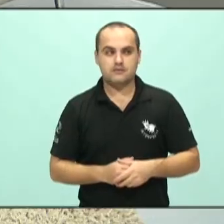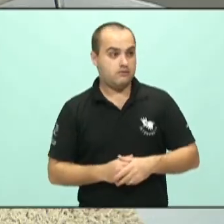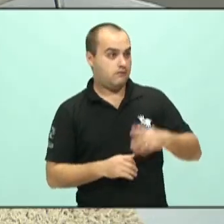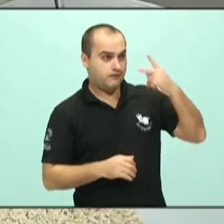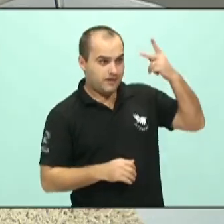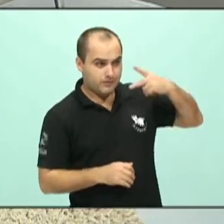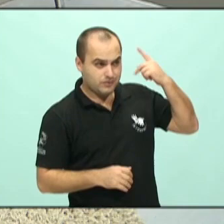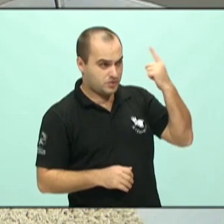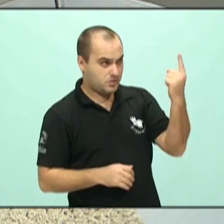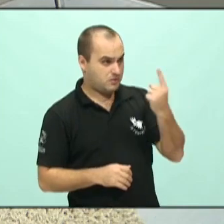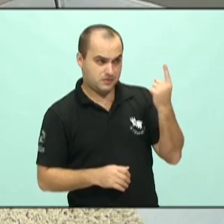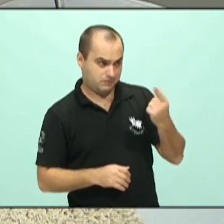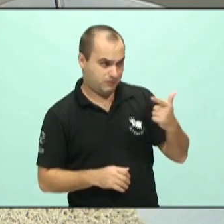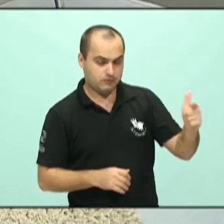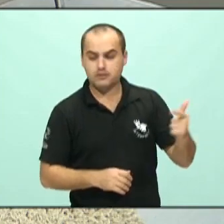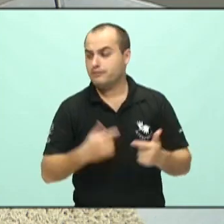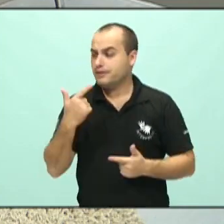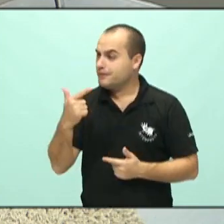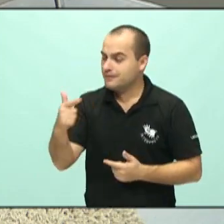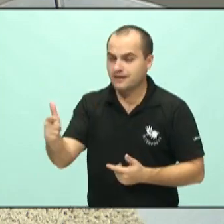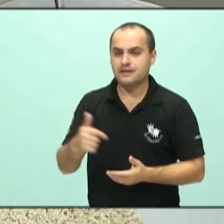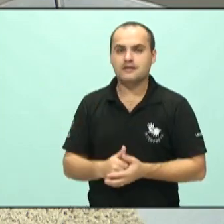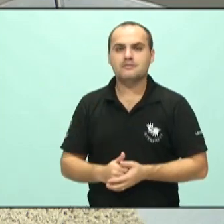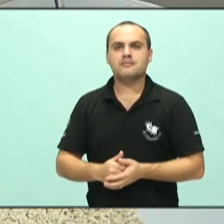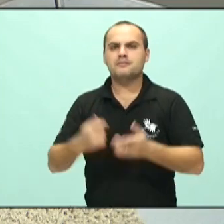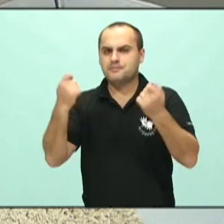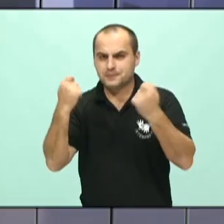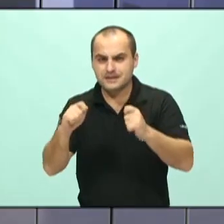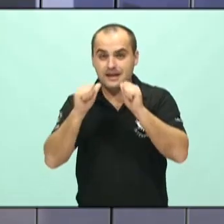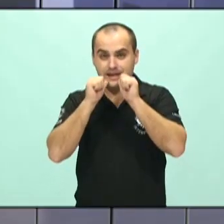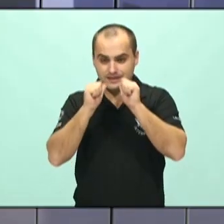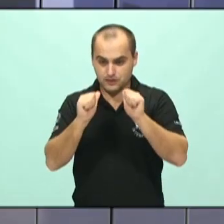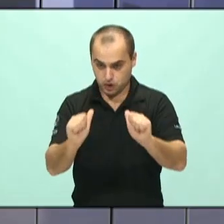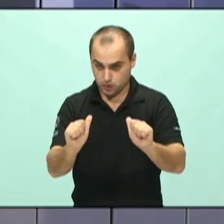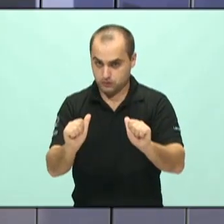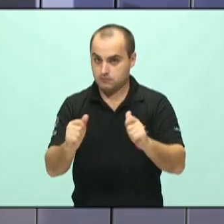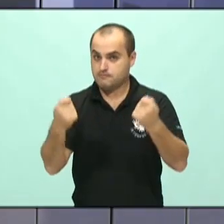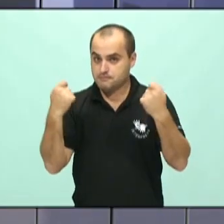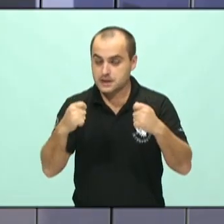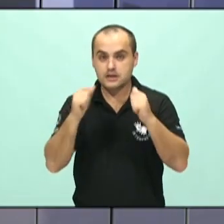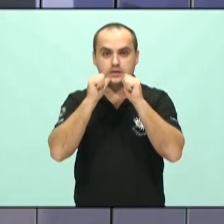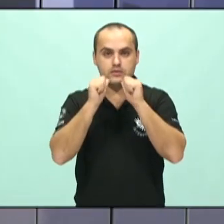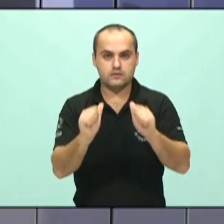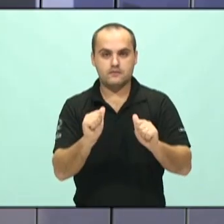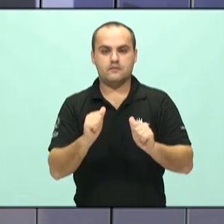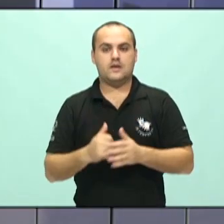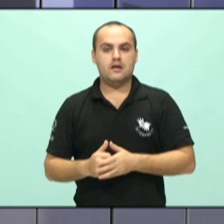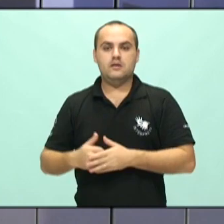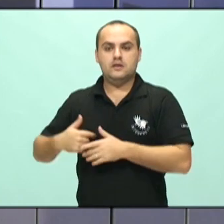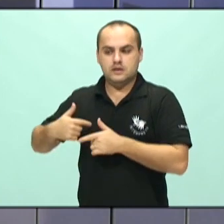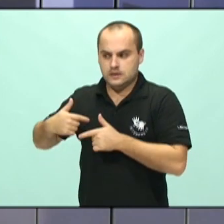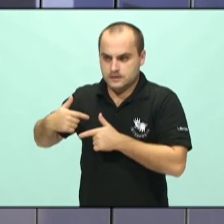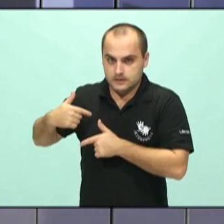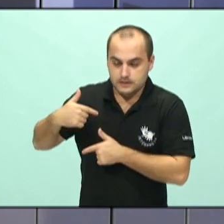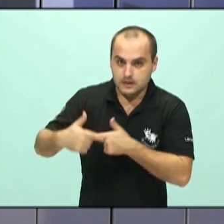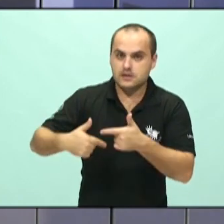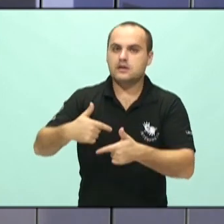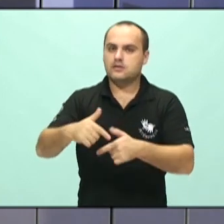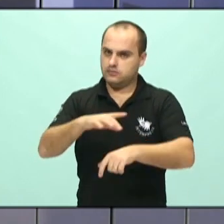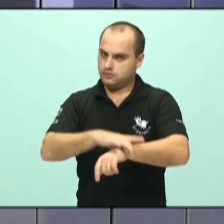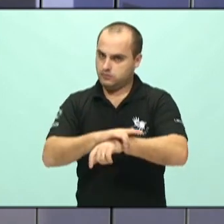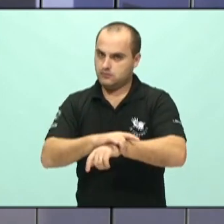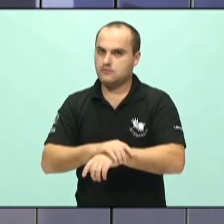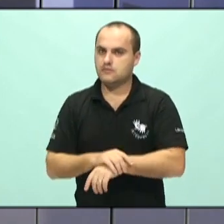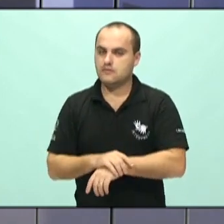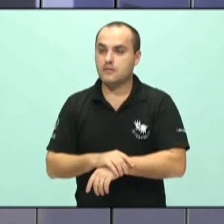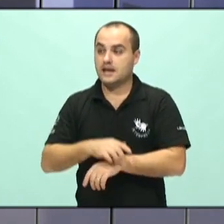sozinho, né? E aí as pessoas, precisa de assessor? Eu garanto para você que a demanda de trabalho que nós temos, quanto mais